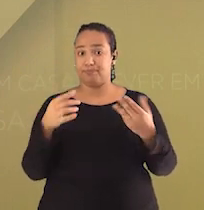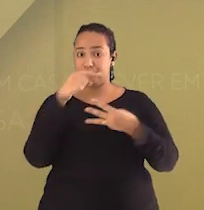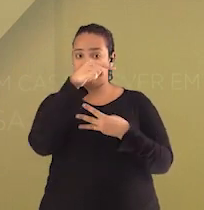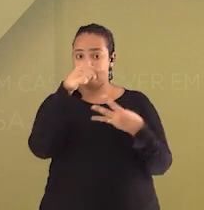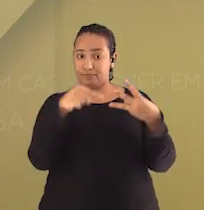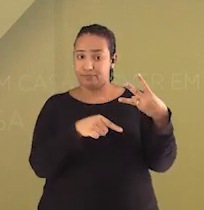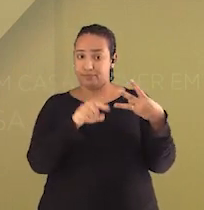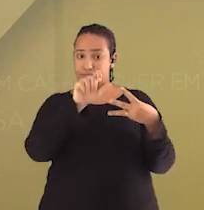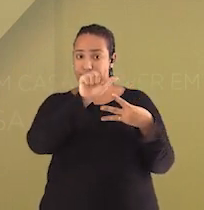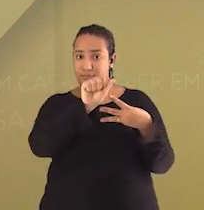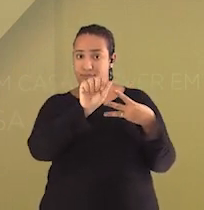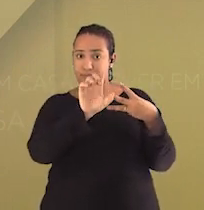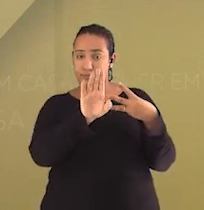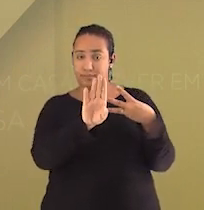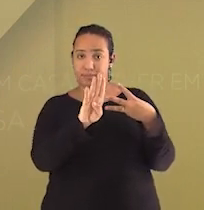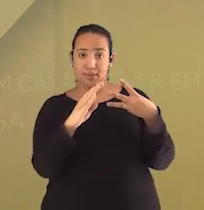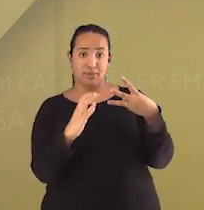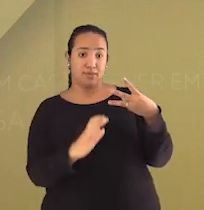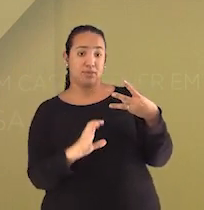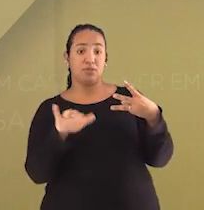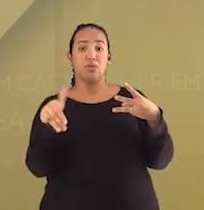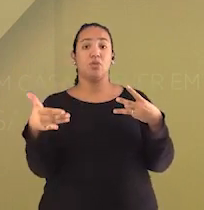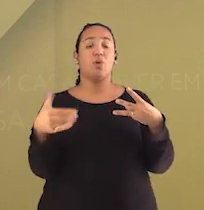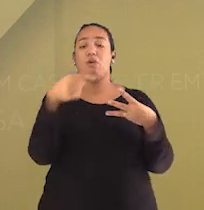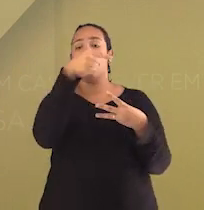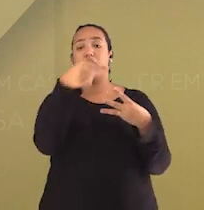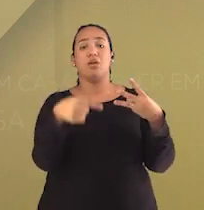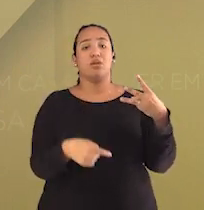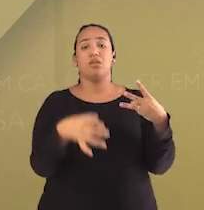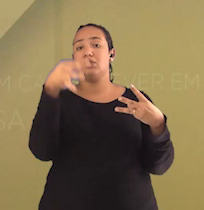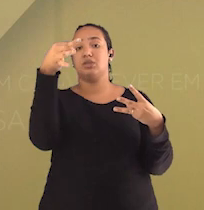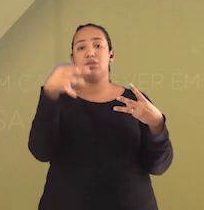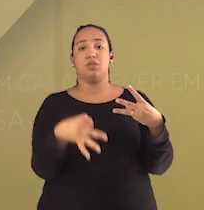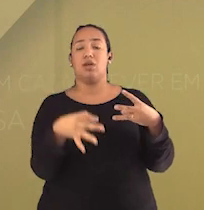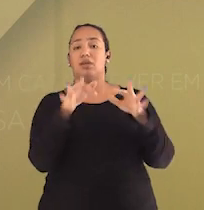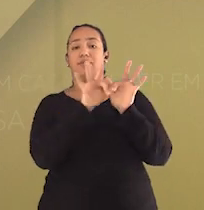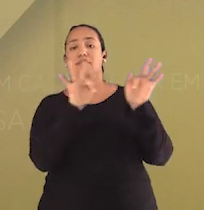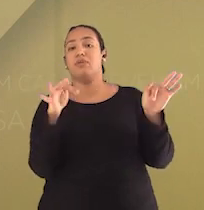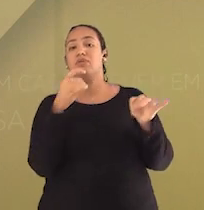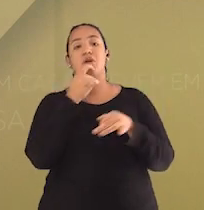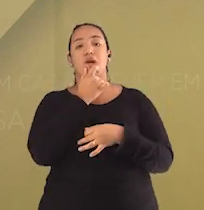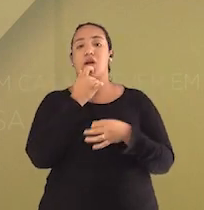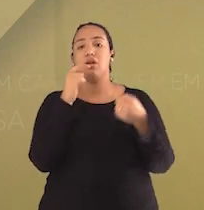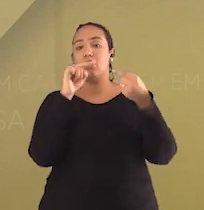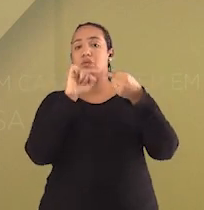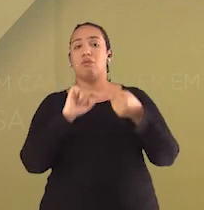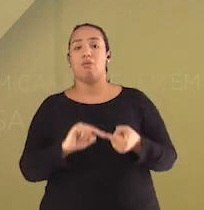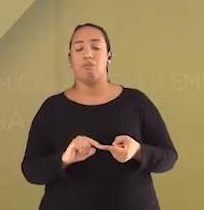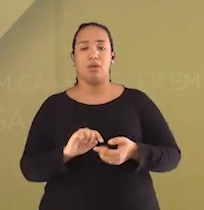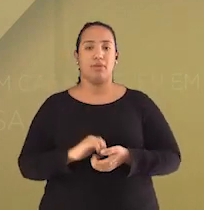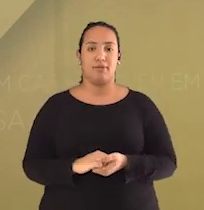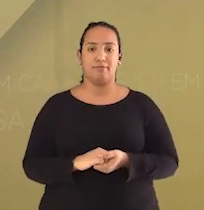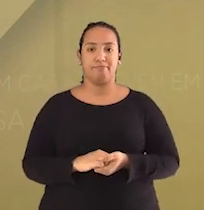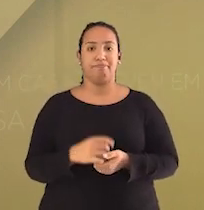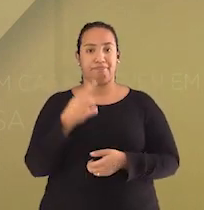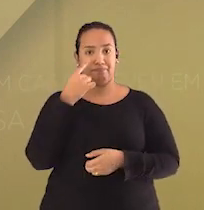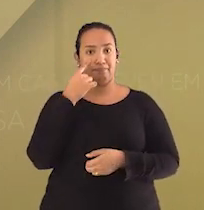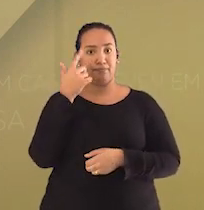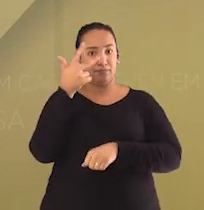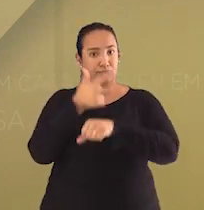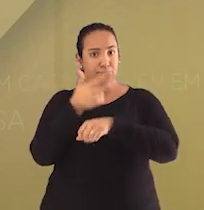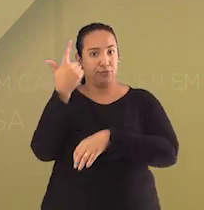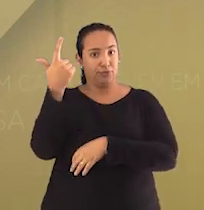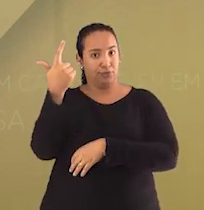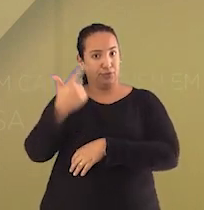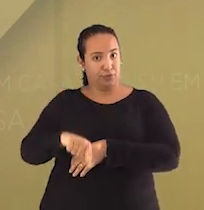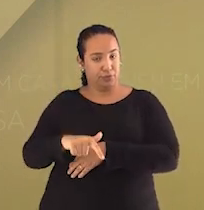food? What would you like? What do you like to do? Assistam outra vez e